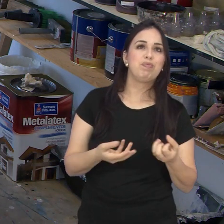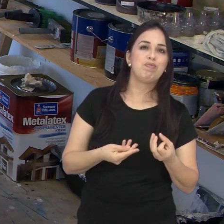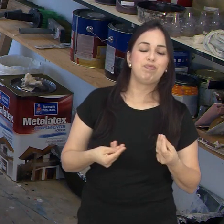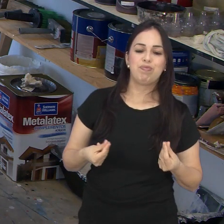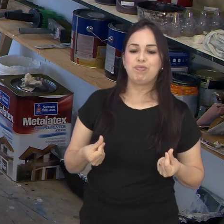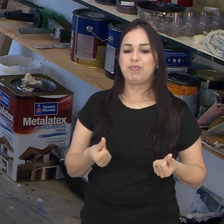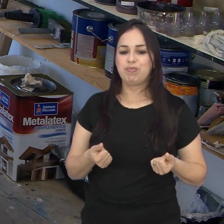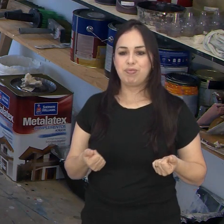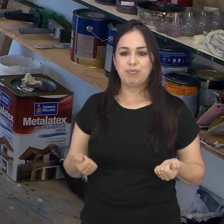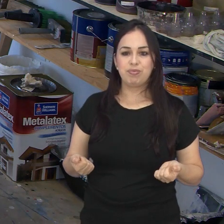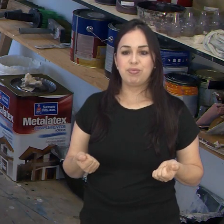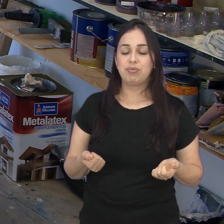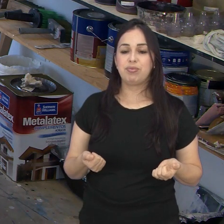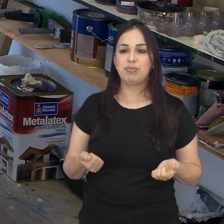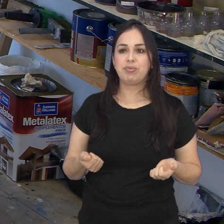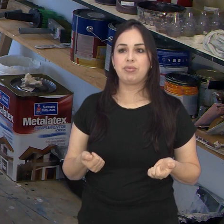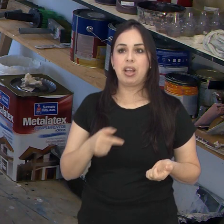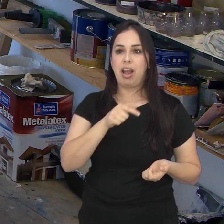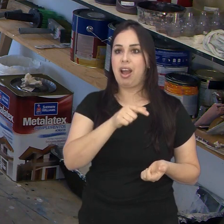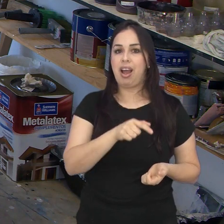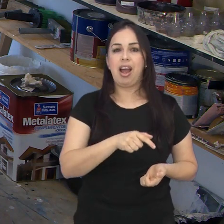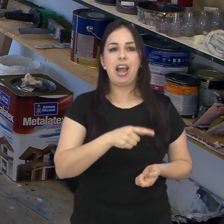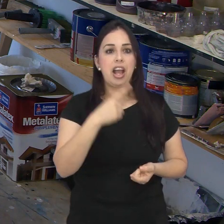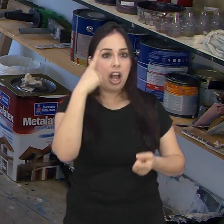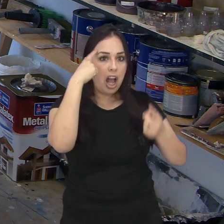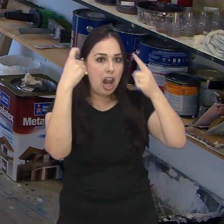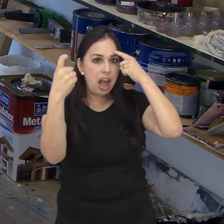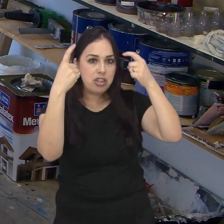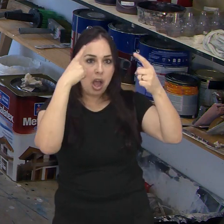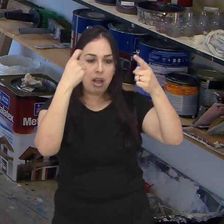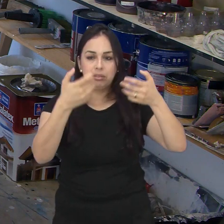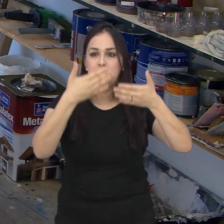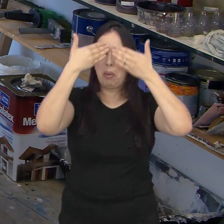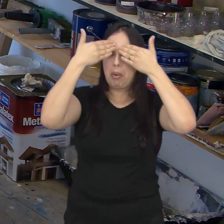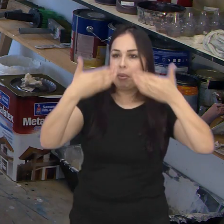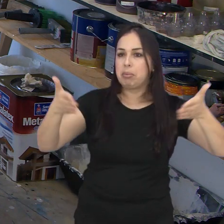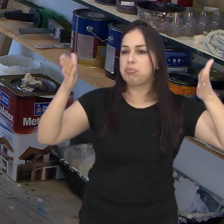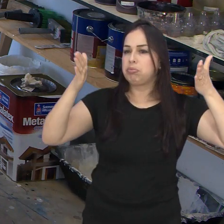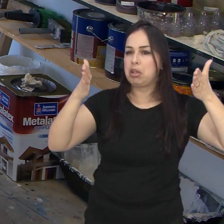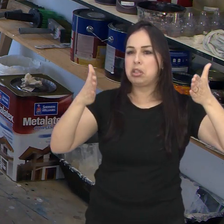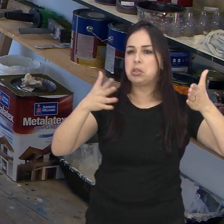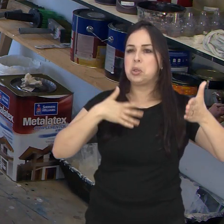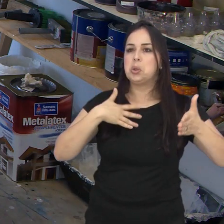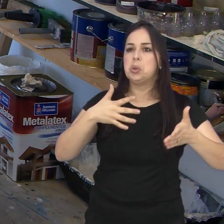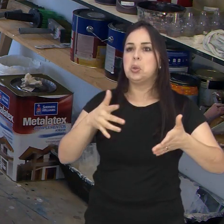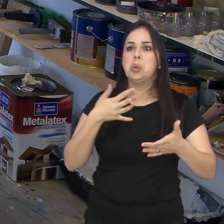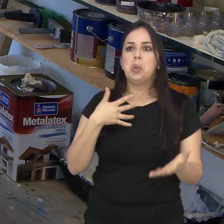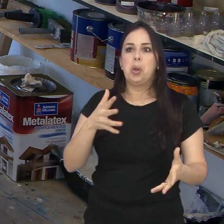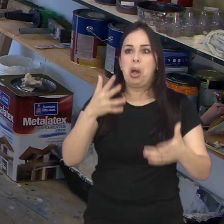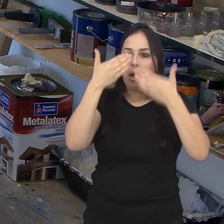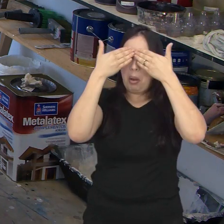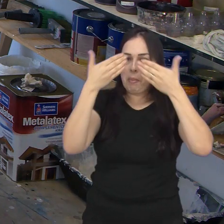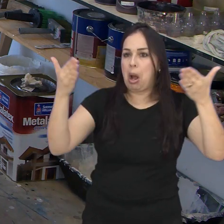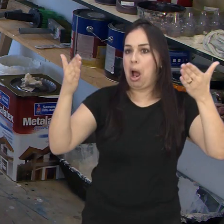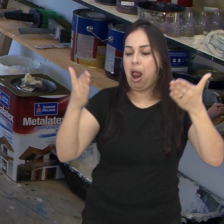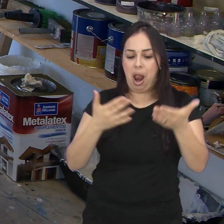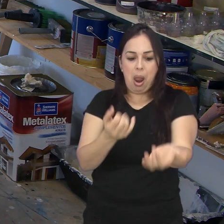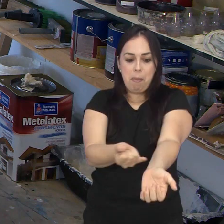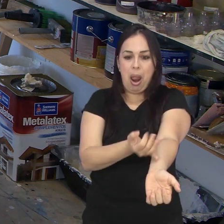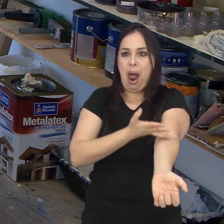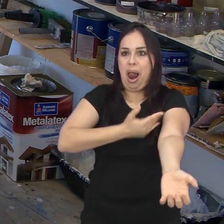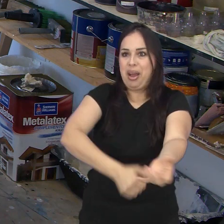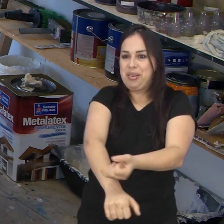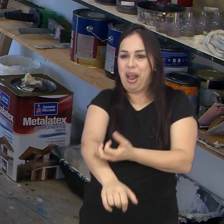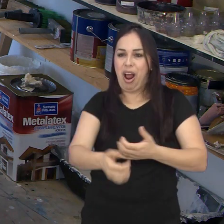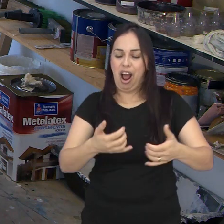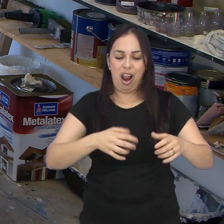vamos dizer assim, Muito criativo. muito criativo, é muito bom muita energia, trabalhar. né? Exatamente, essa palavra. É